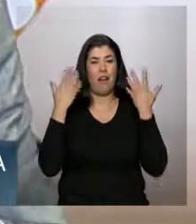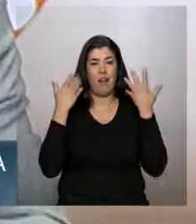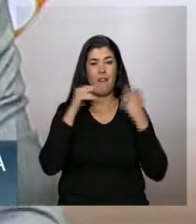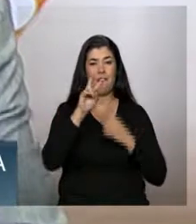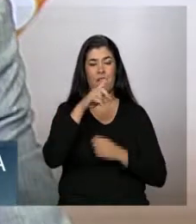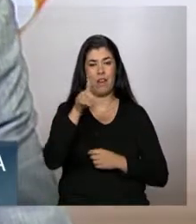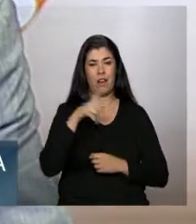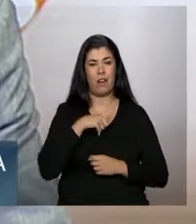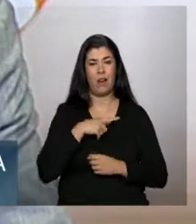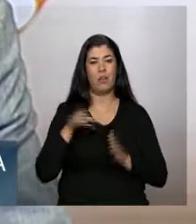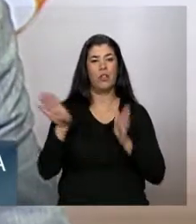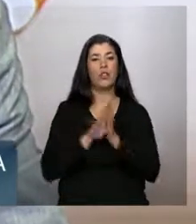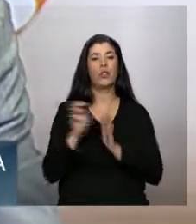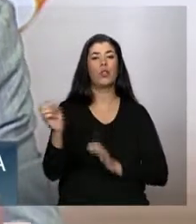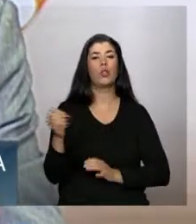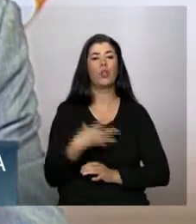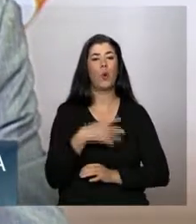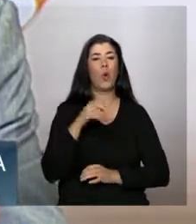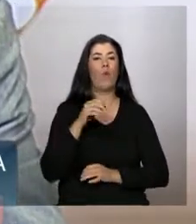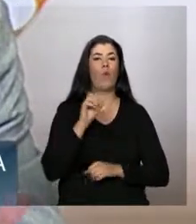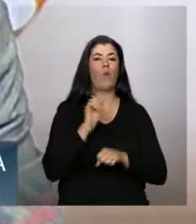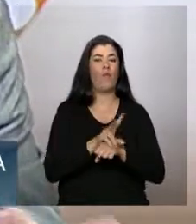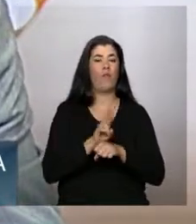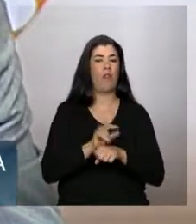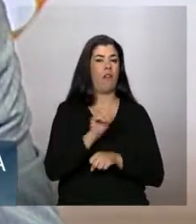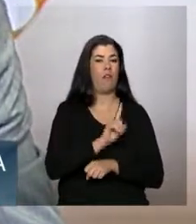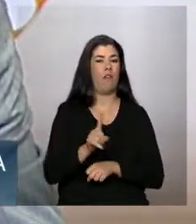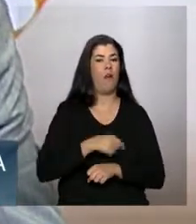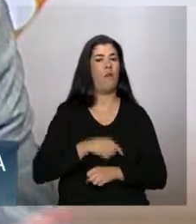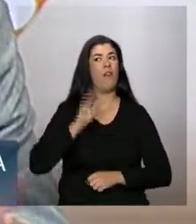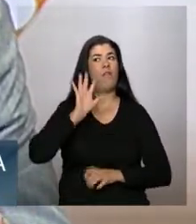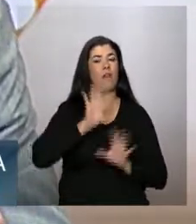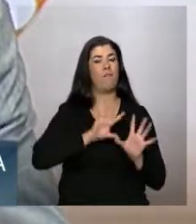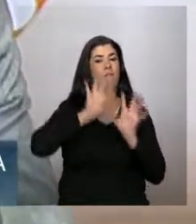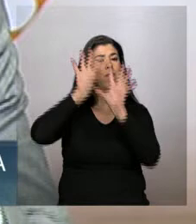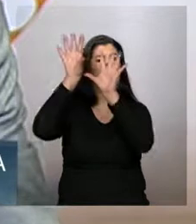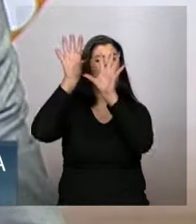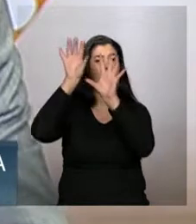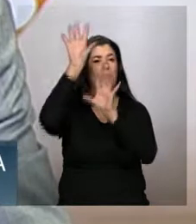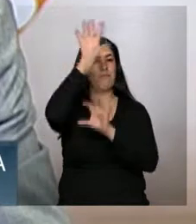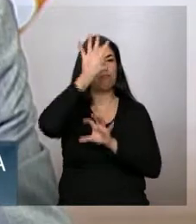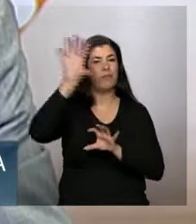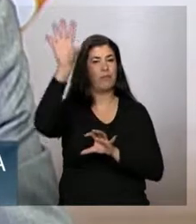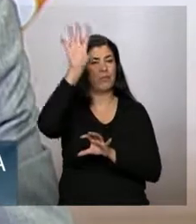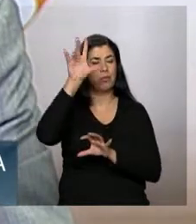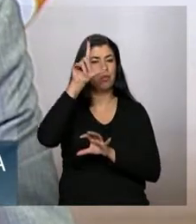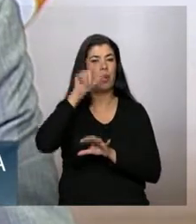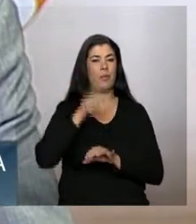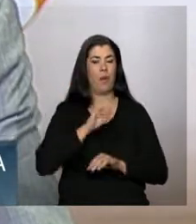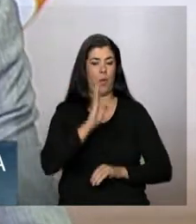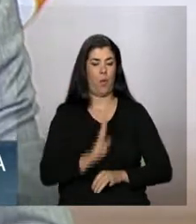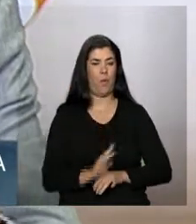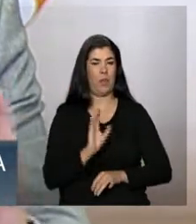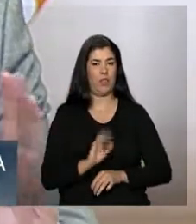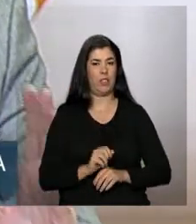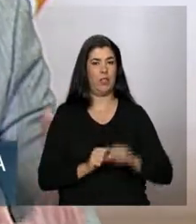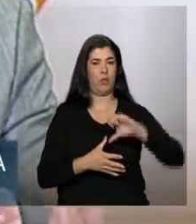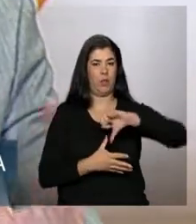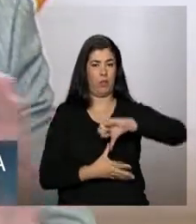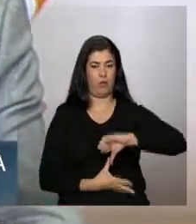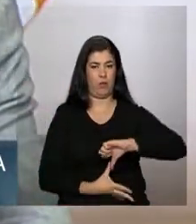com os vírus que foram predominantes. E por isso que foi dito aqui que houve uma mudança na fabricação da vacina e, portanto, além